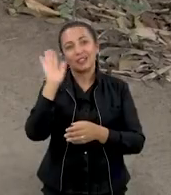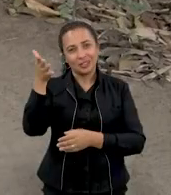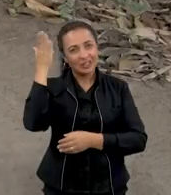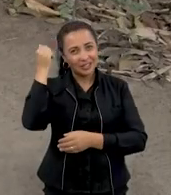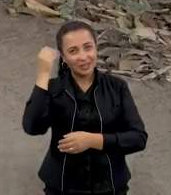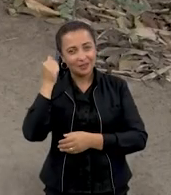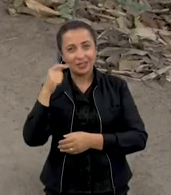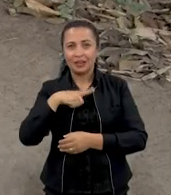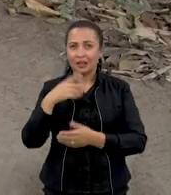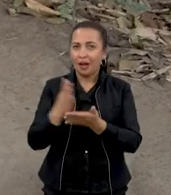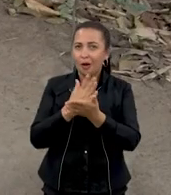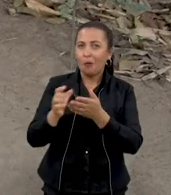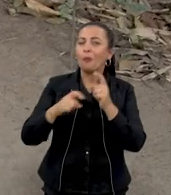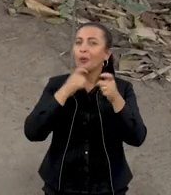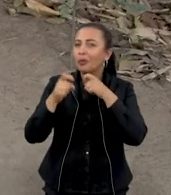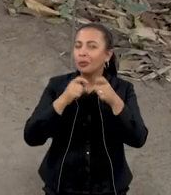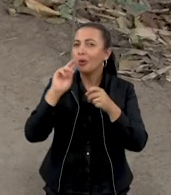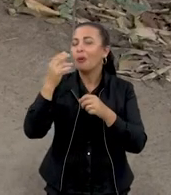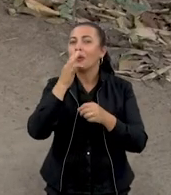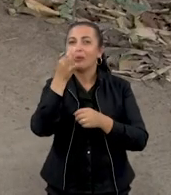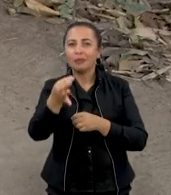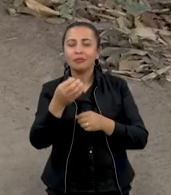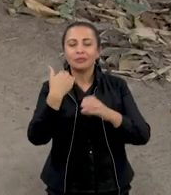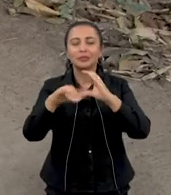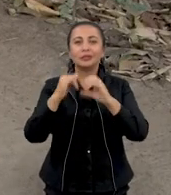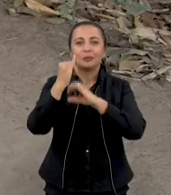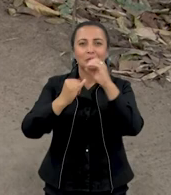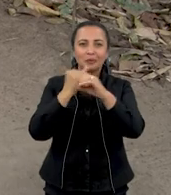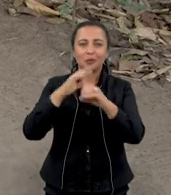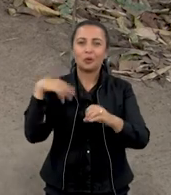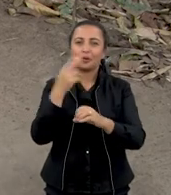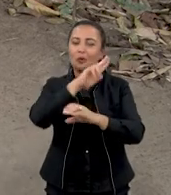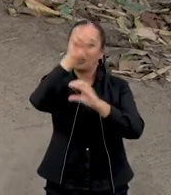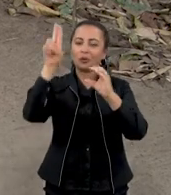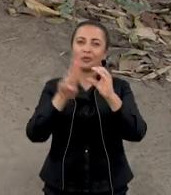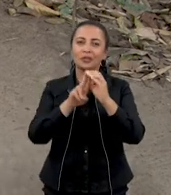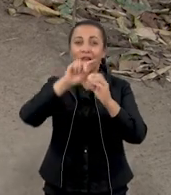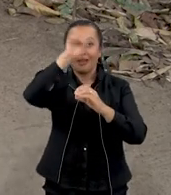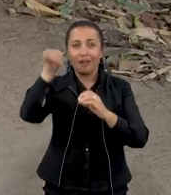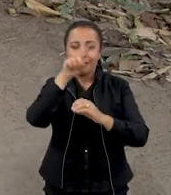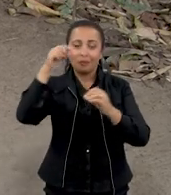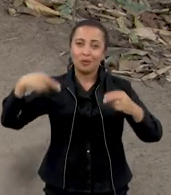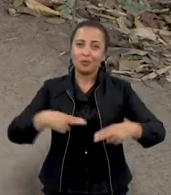E você já sabe, se tem alguma dúvida ou sugestão, envia para o nosso e-mail